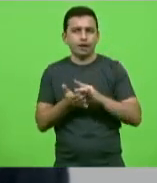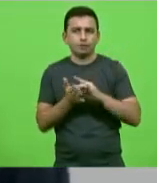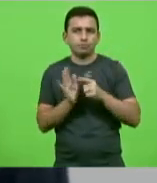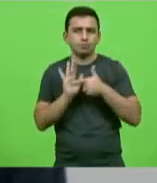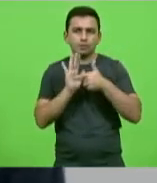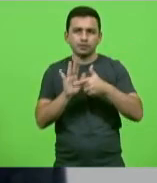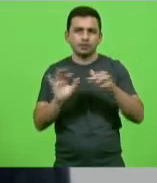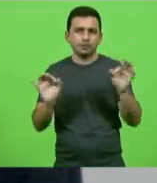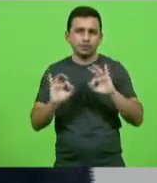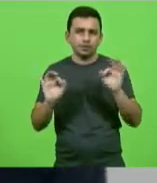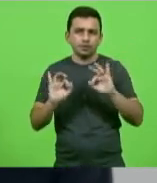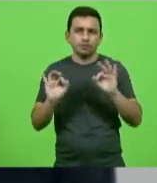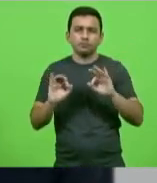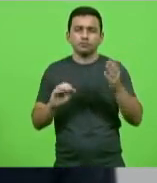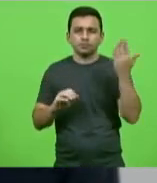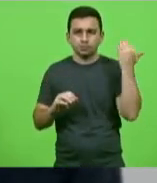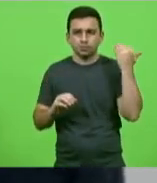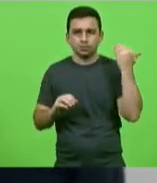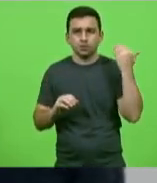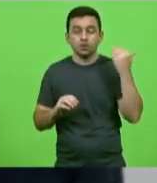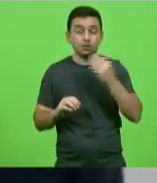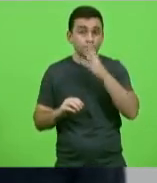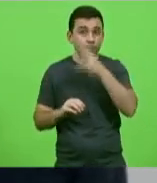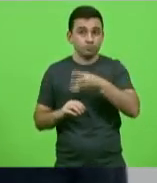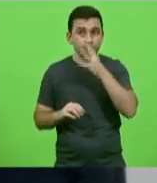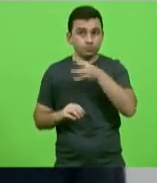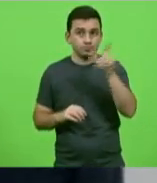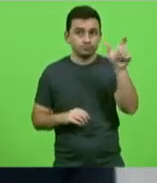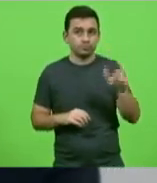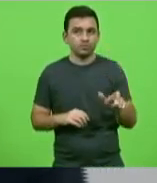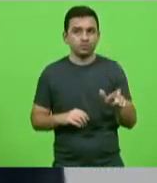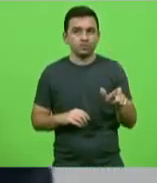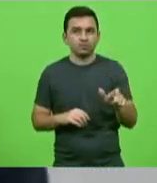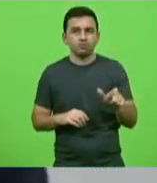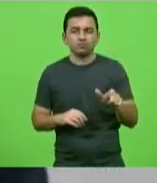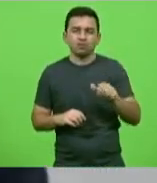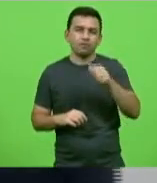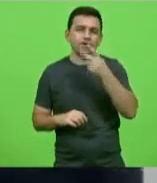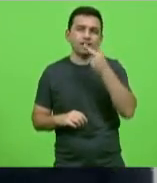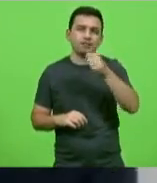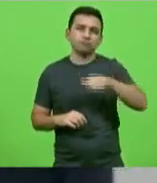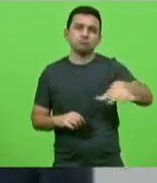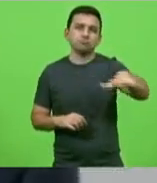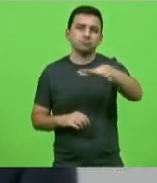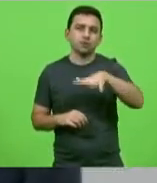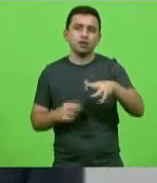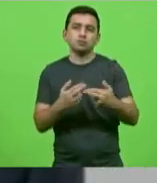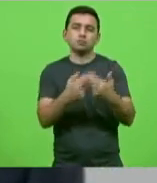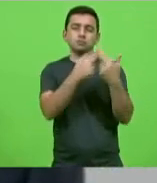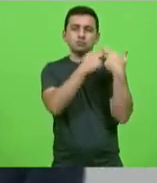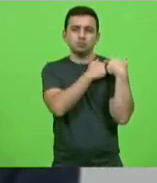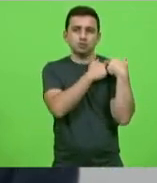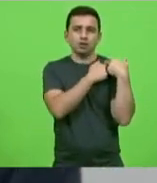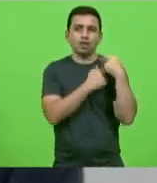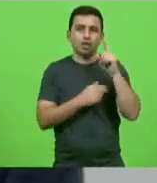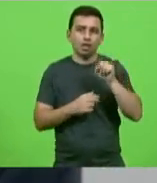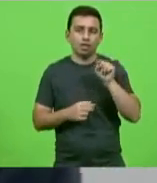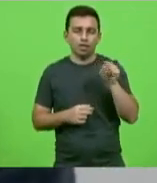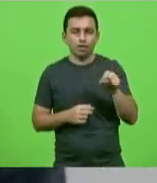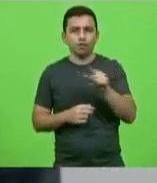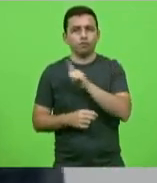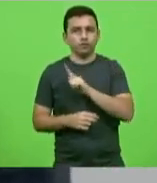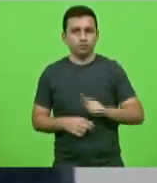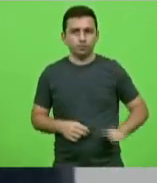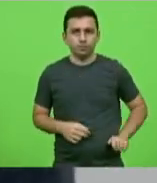comprovados por apurações anteriores, o acusador se socorre de fórmulas genéricas sobre a responsabilidade do senhor governador